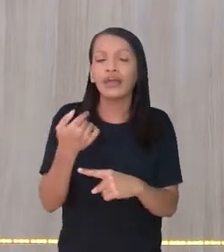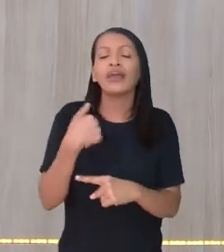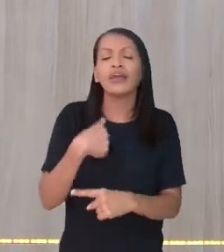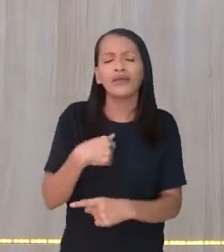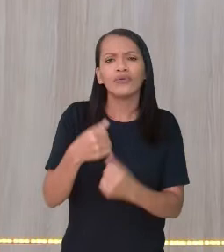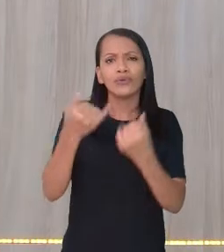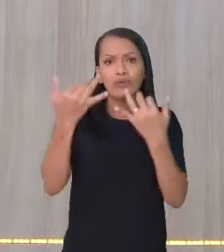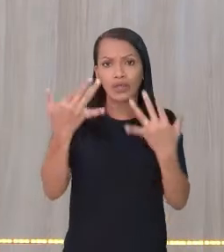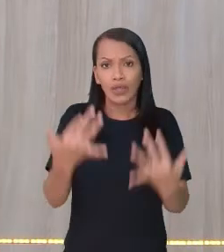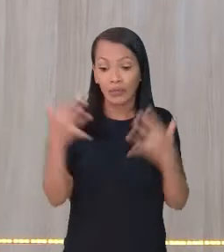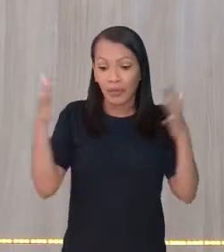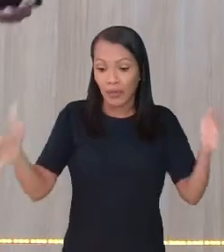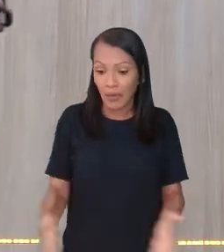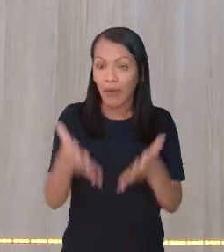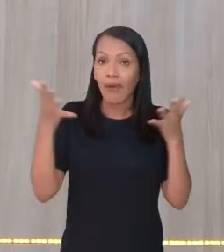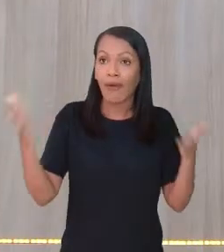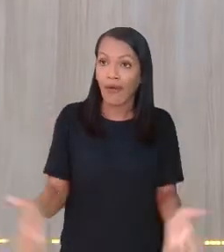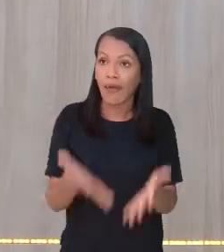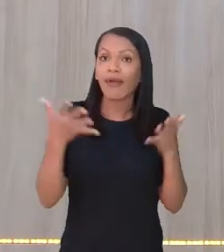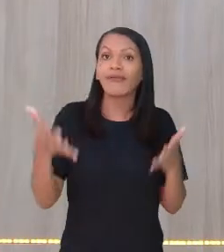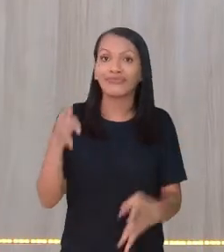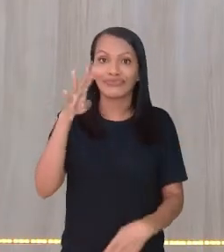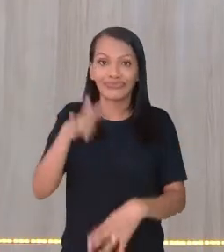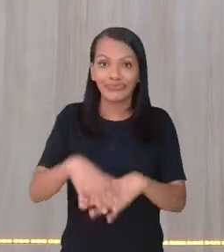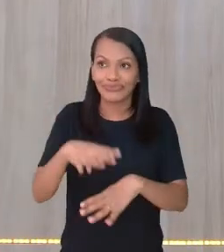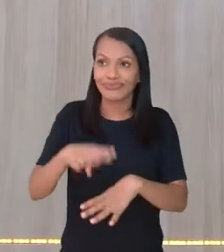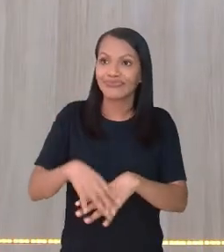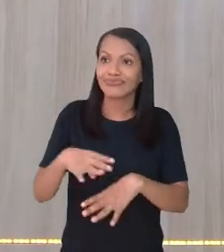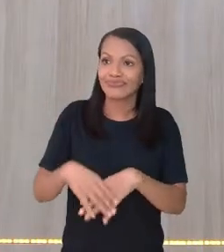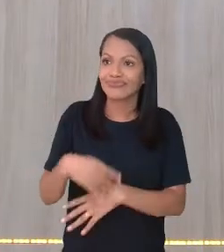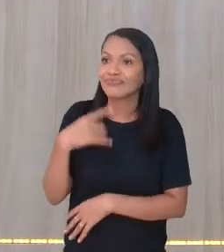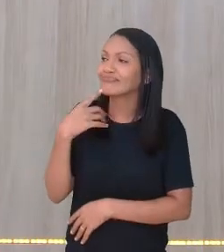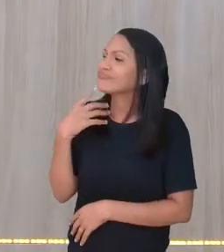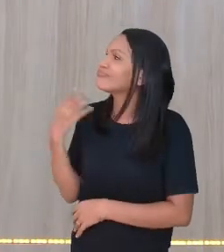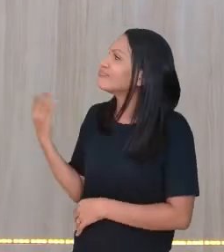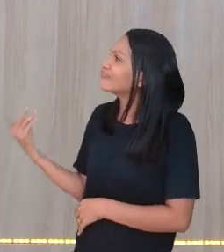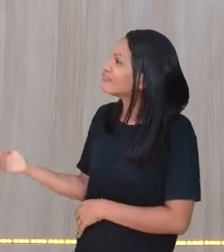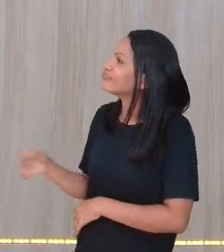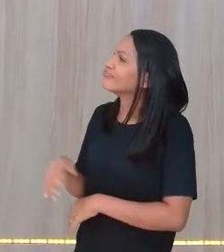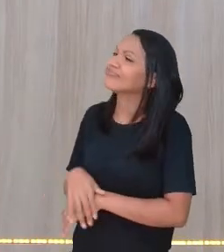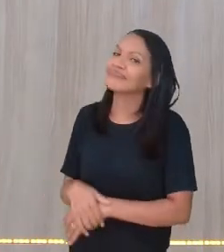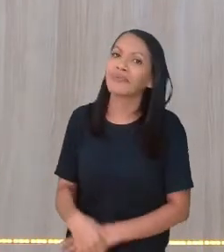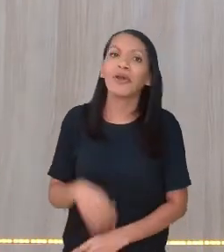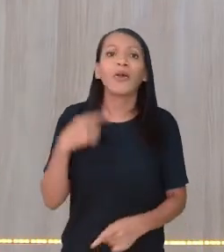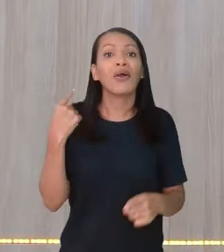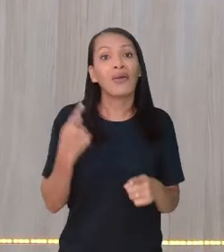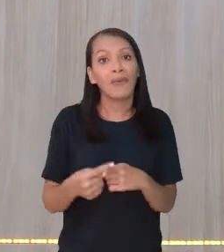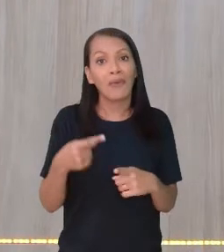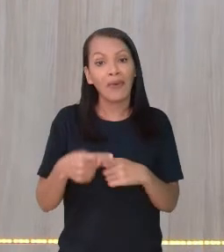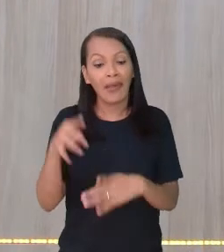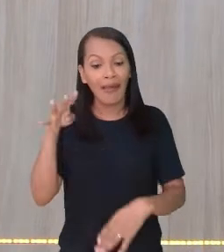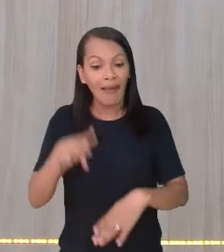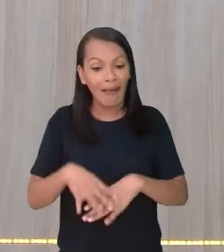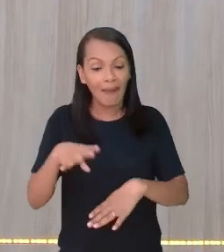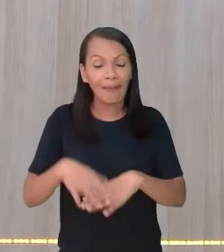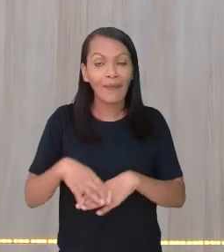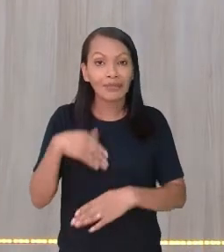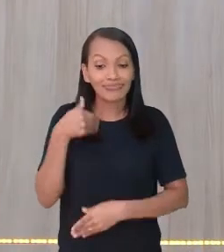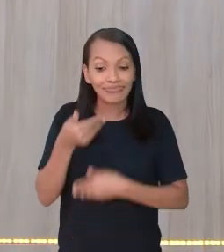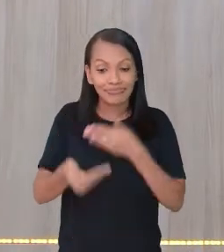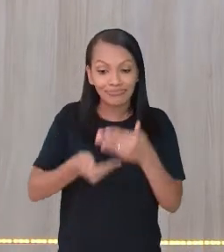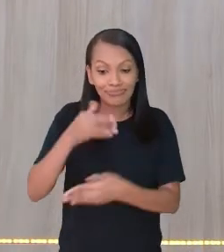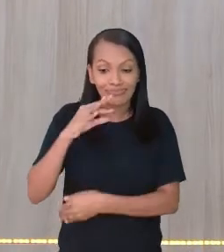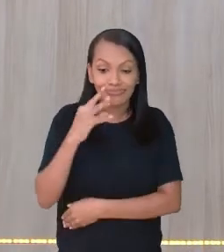sou entusiasta da matemática, né? Eu fico fascinado porque é uma construção de conhecimento que